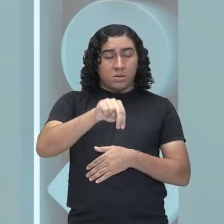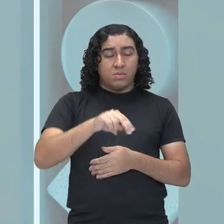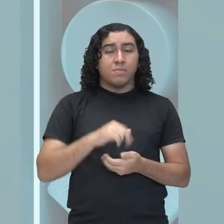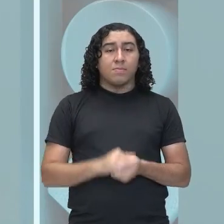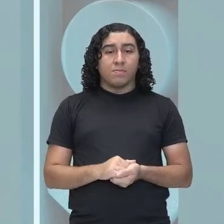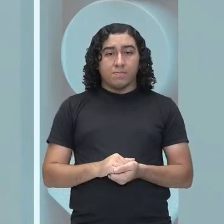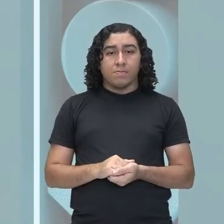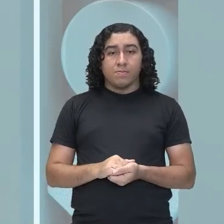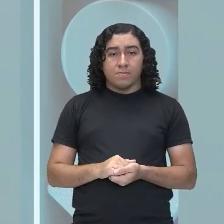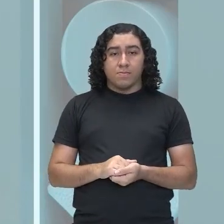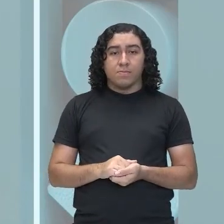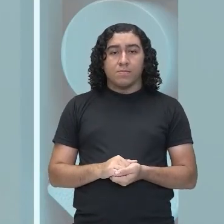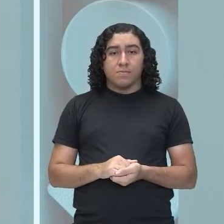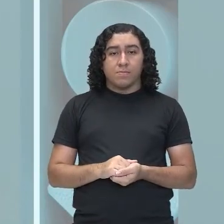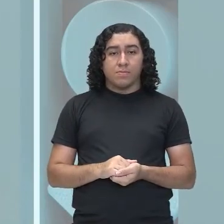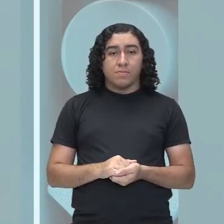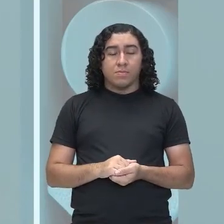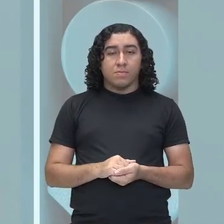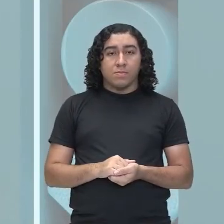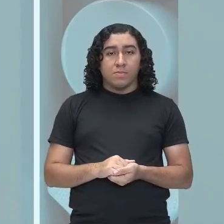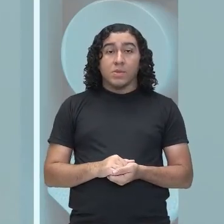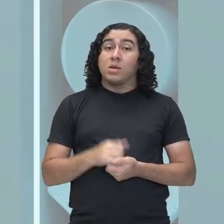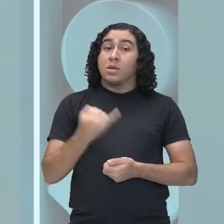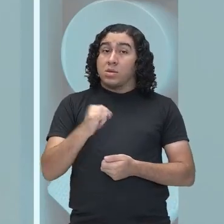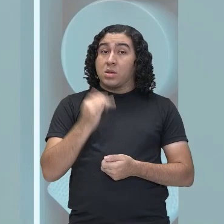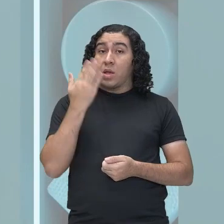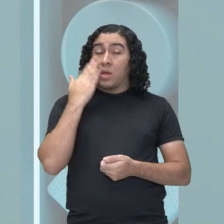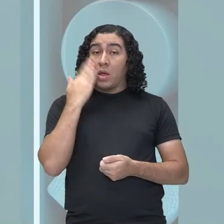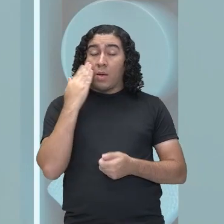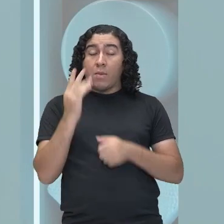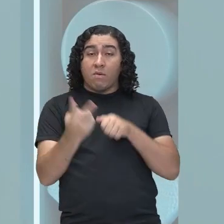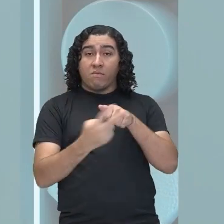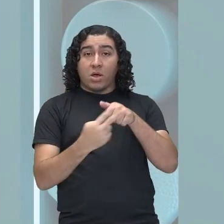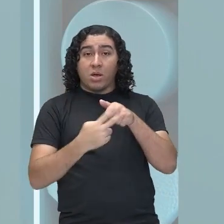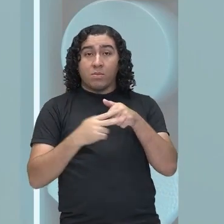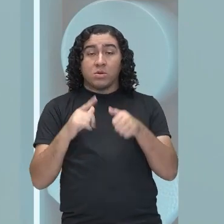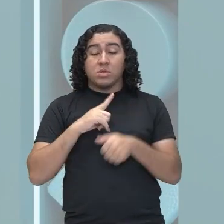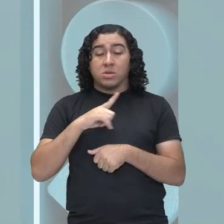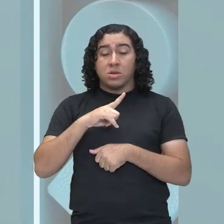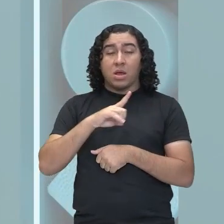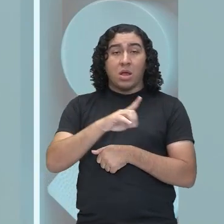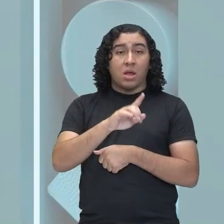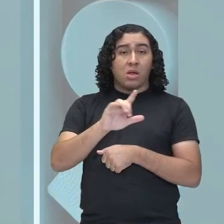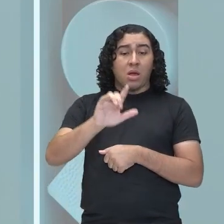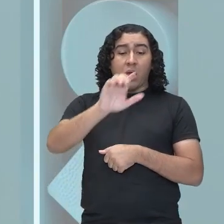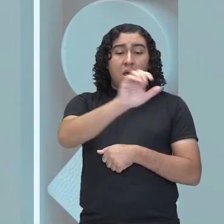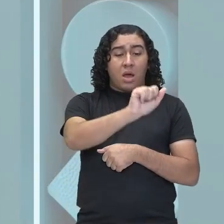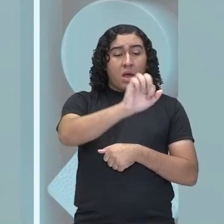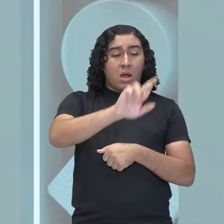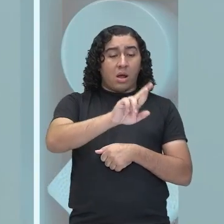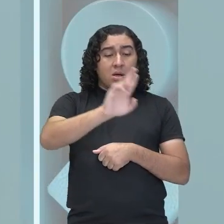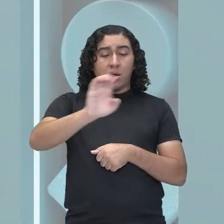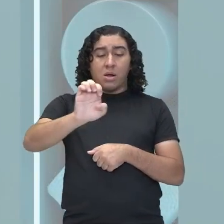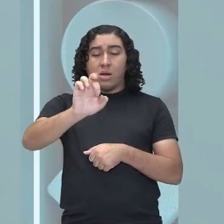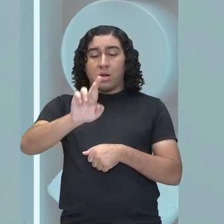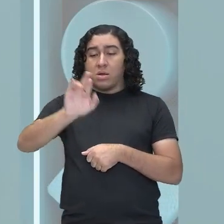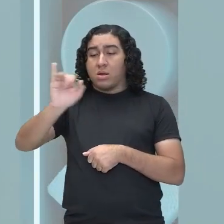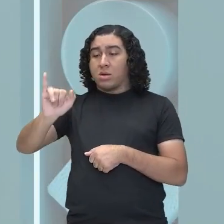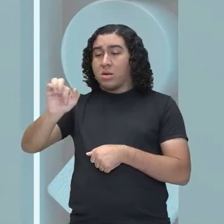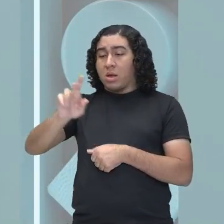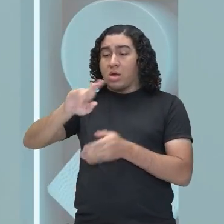sempre nós descobrimos a raiz de um verbo tirando a terminação dele só tem um só tem um verbo